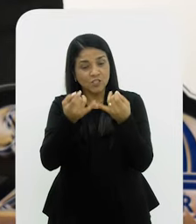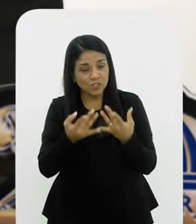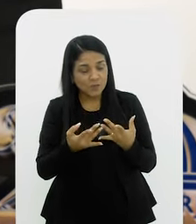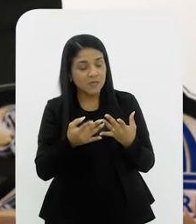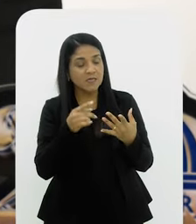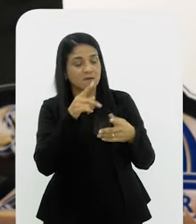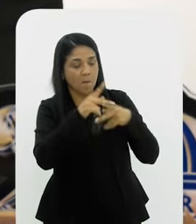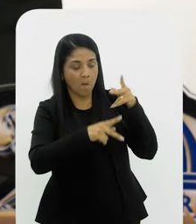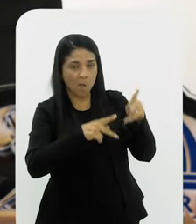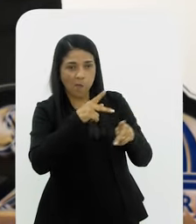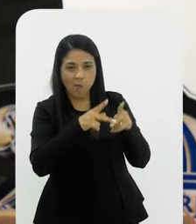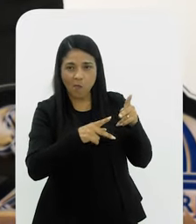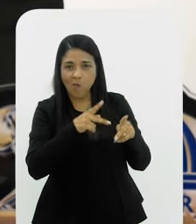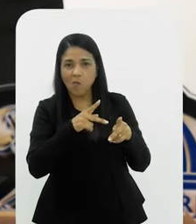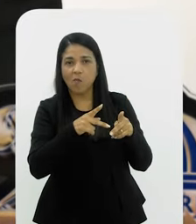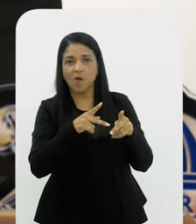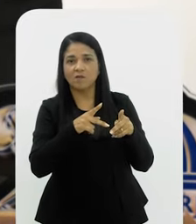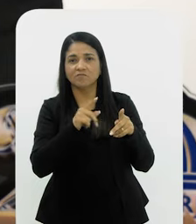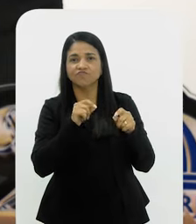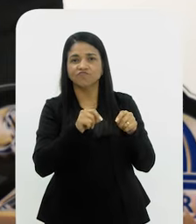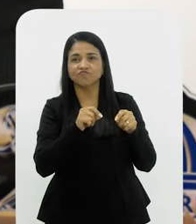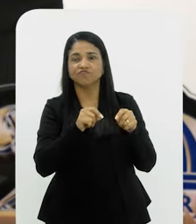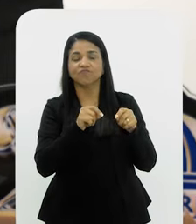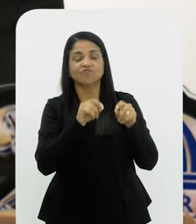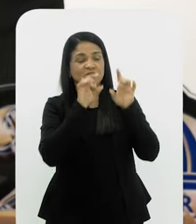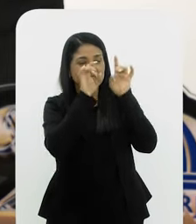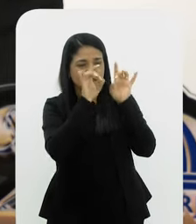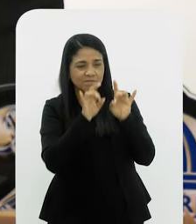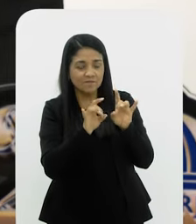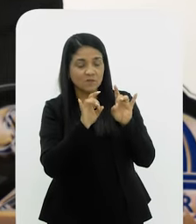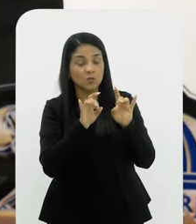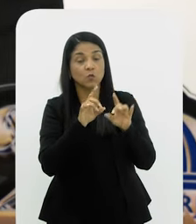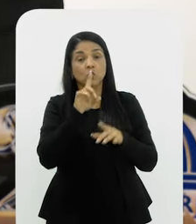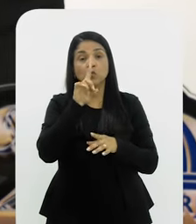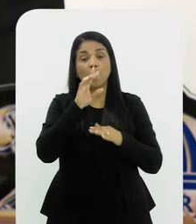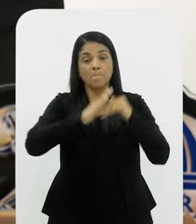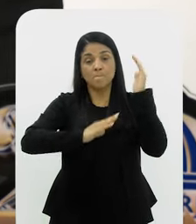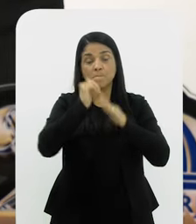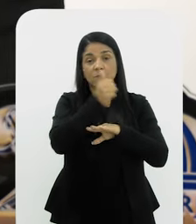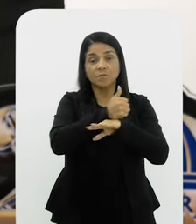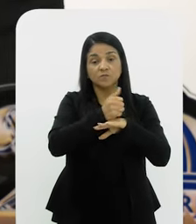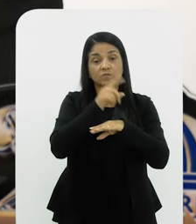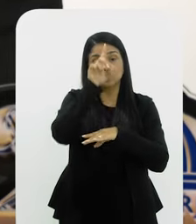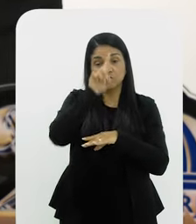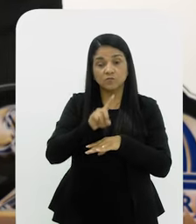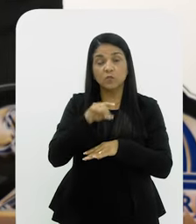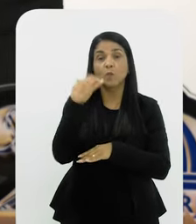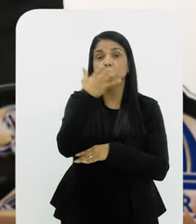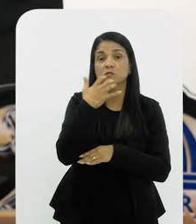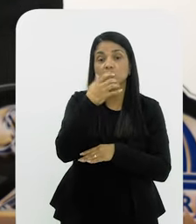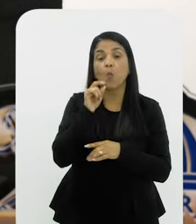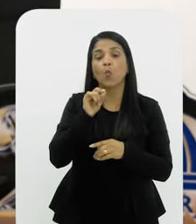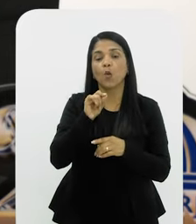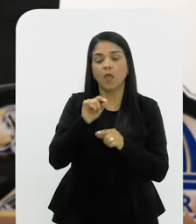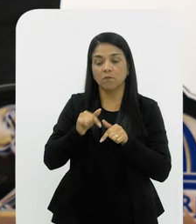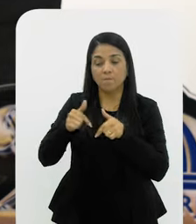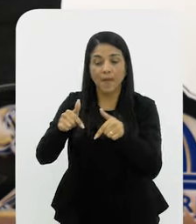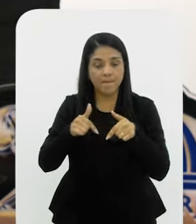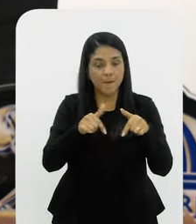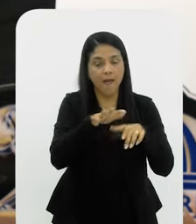né? Explica aqui para o público essa função específica do diretor musical, ela abrange o quê?